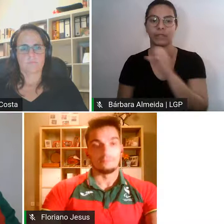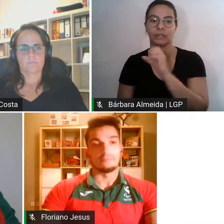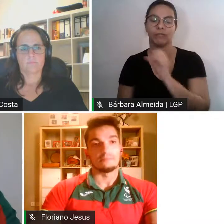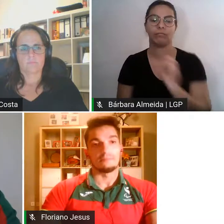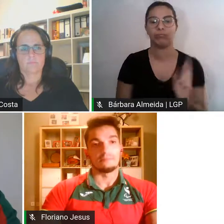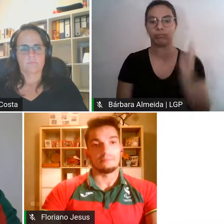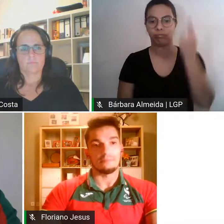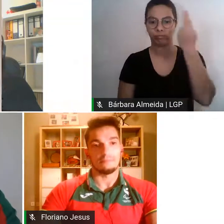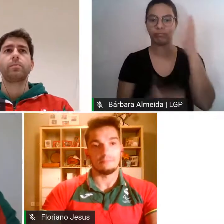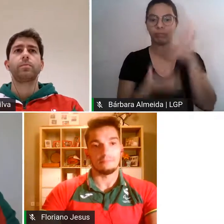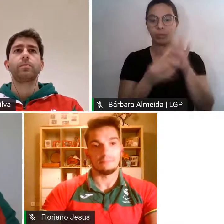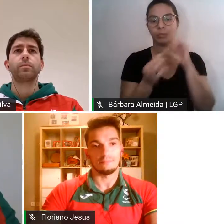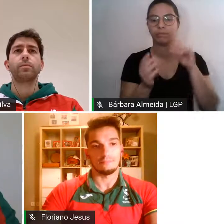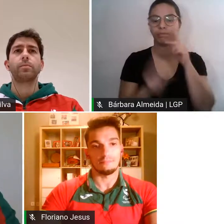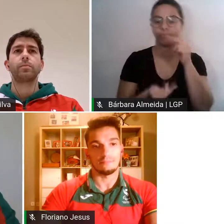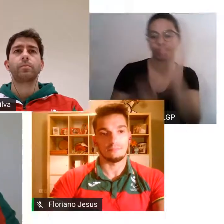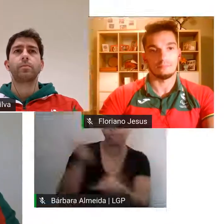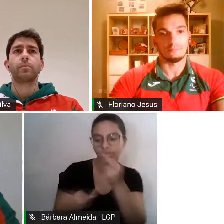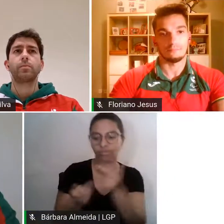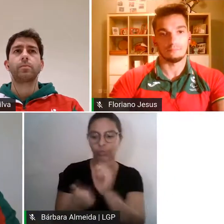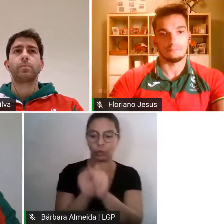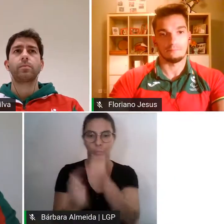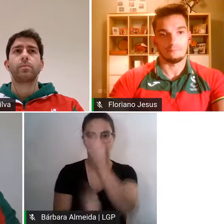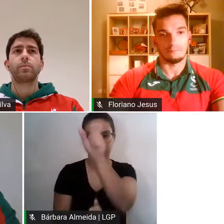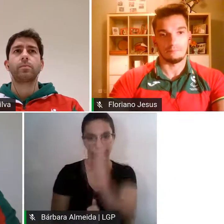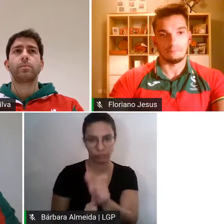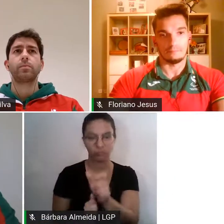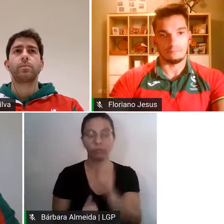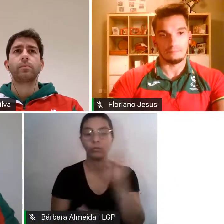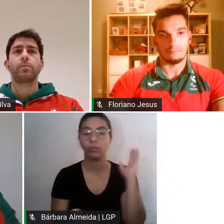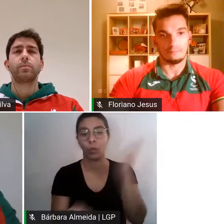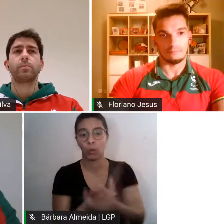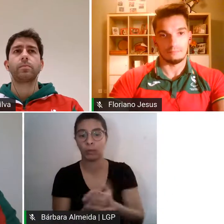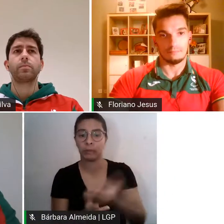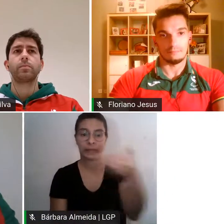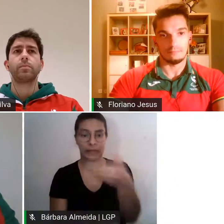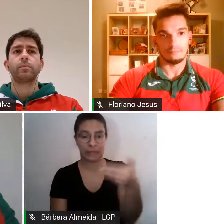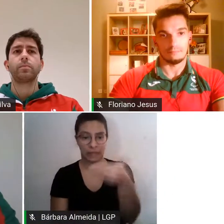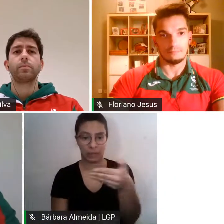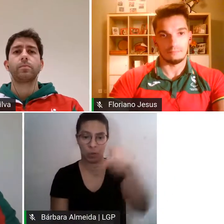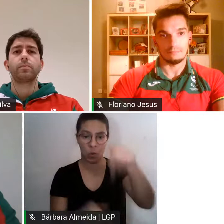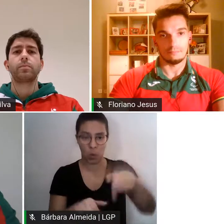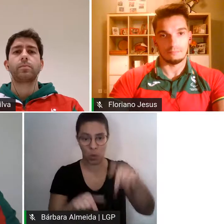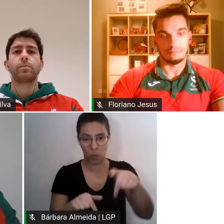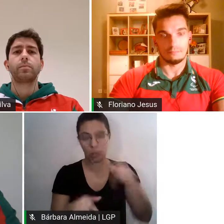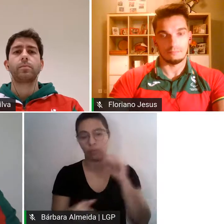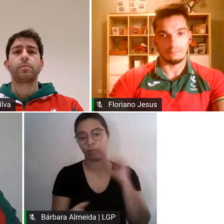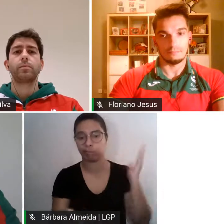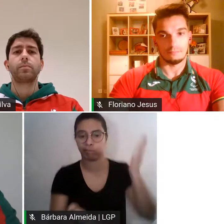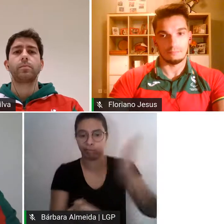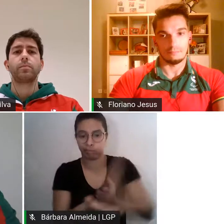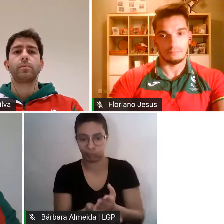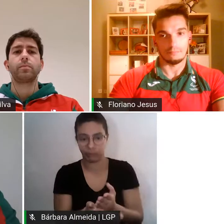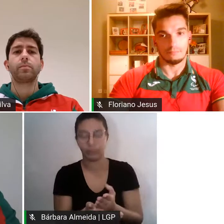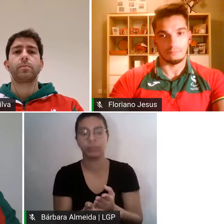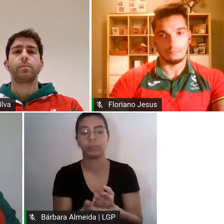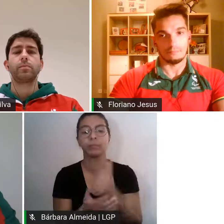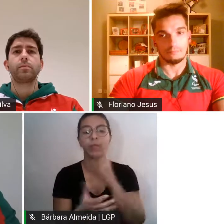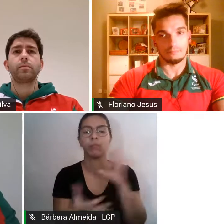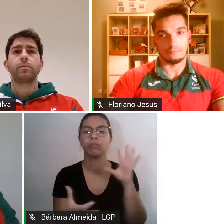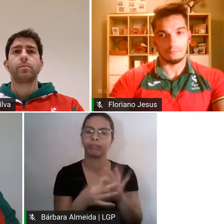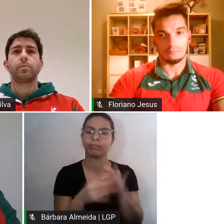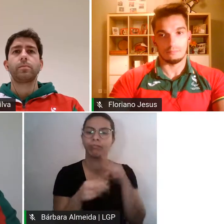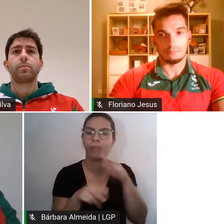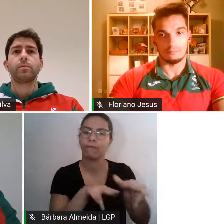desportiva. Esta sessão é a sétima e última de um ciclo que hoje termina e que esteve diretamente relacionado com a série de vídeos